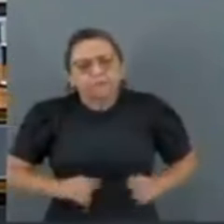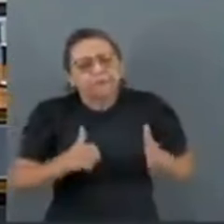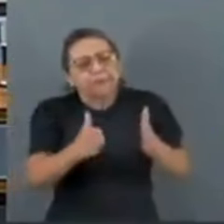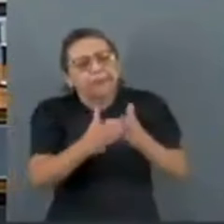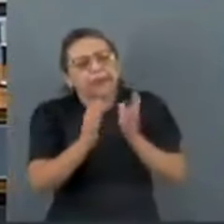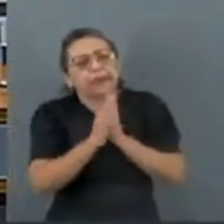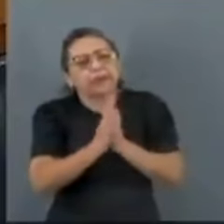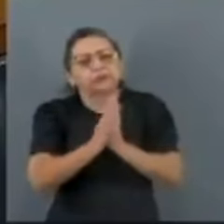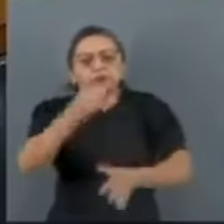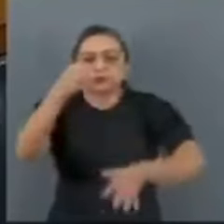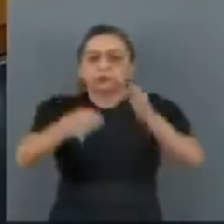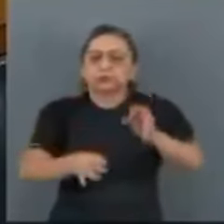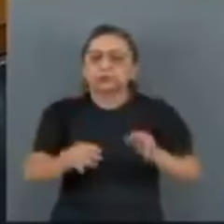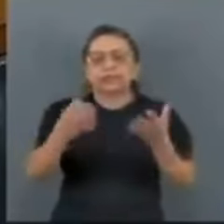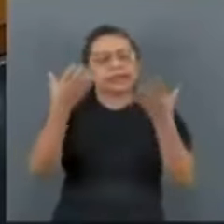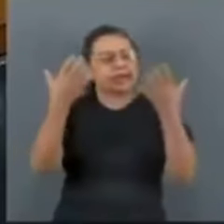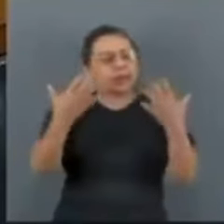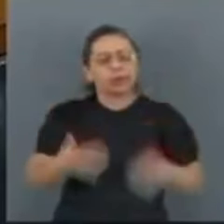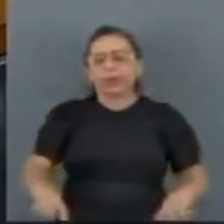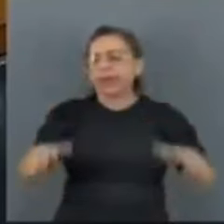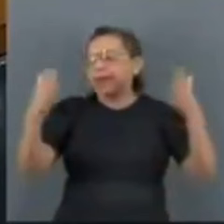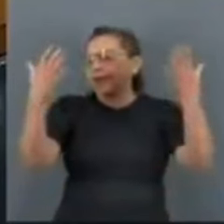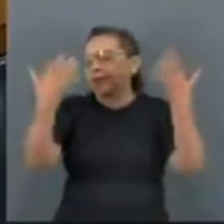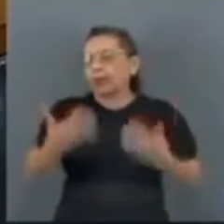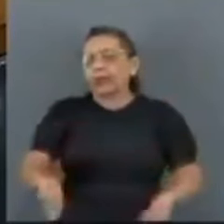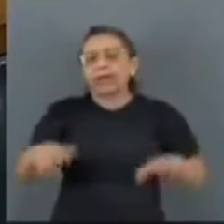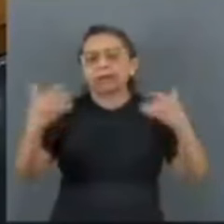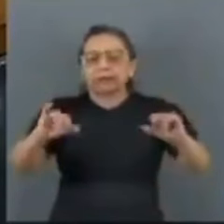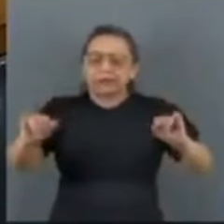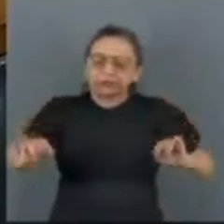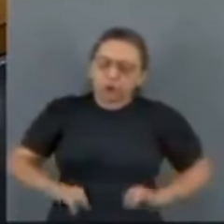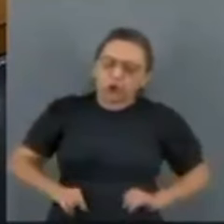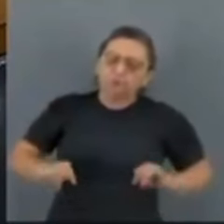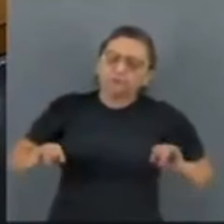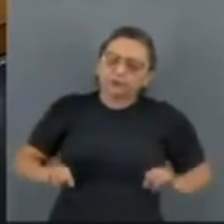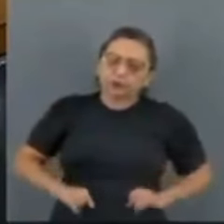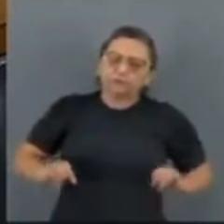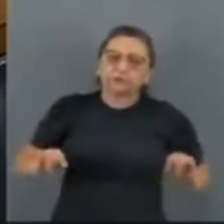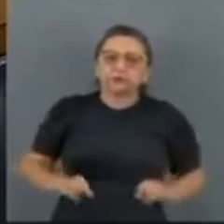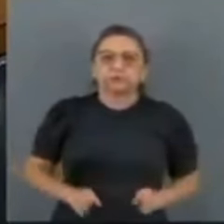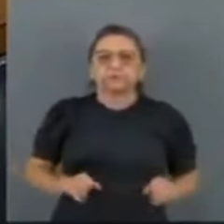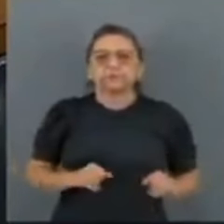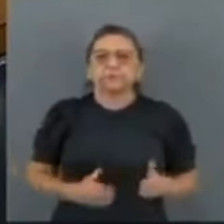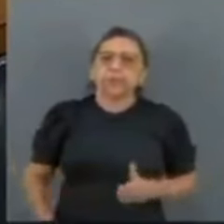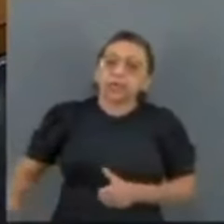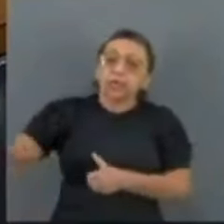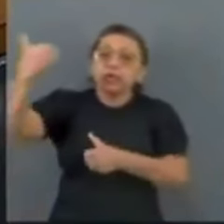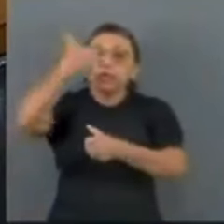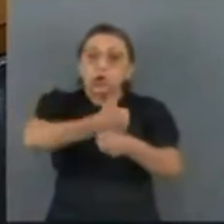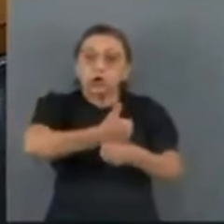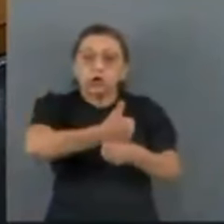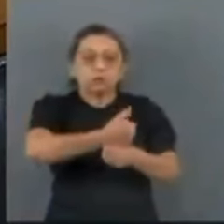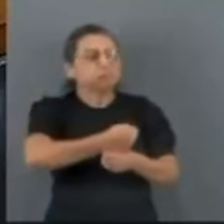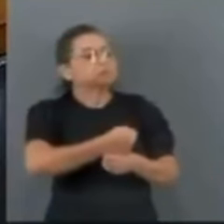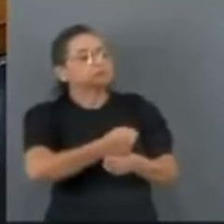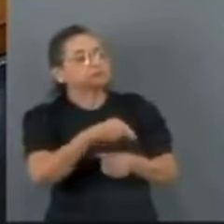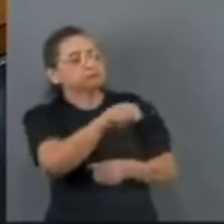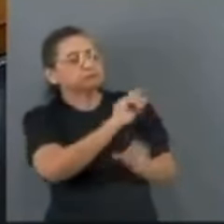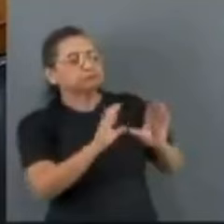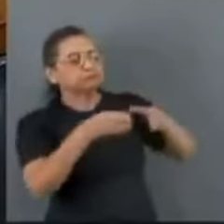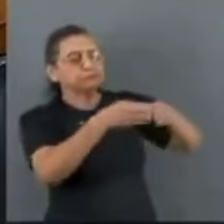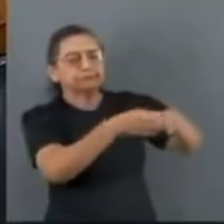justiça. E que não quer mais ser sacrificado em nome de